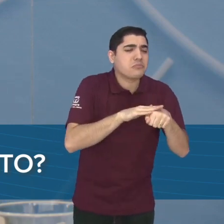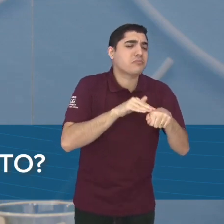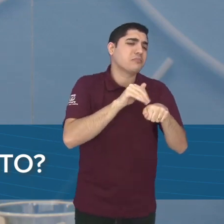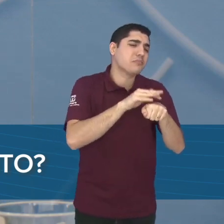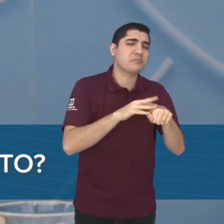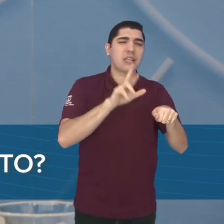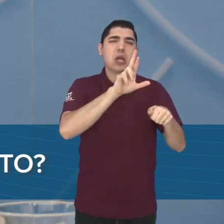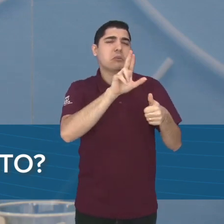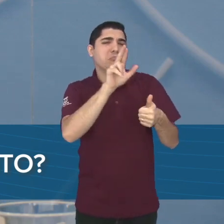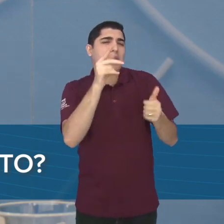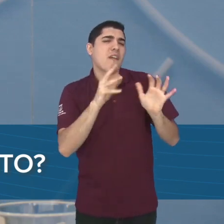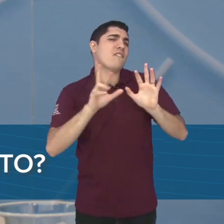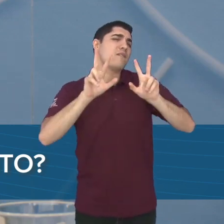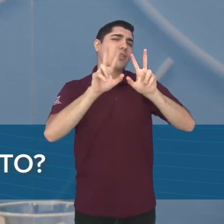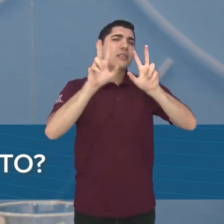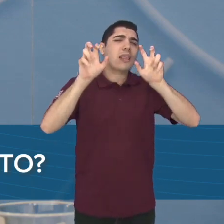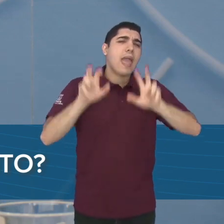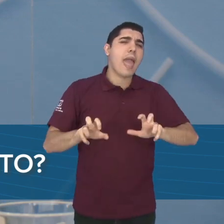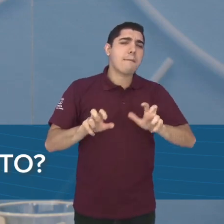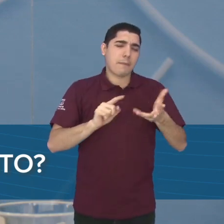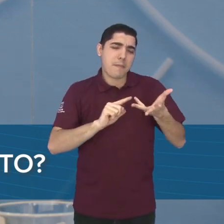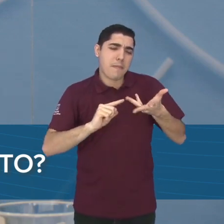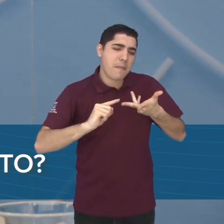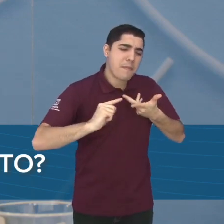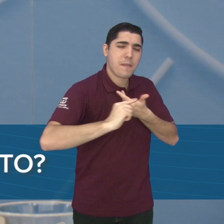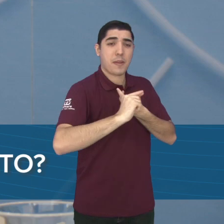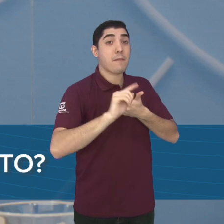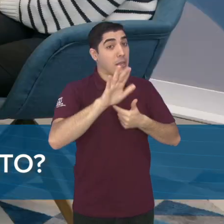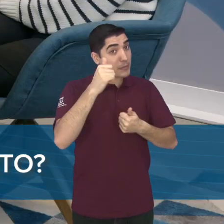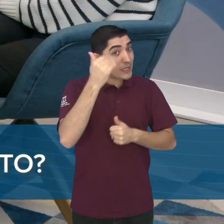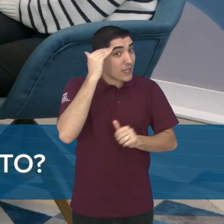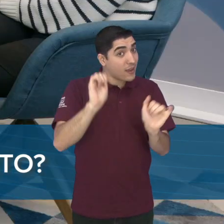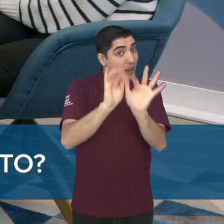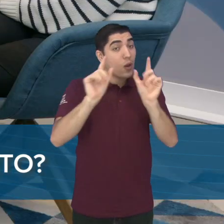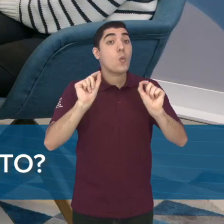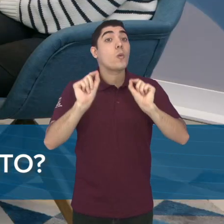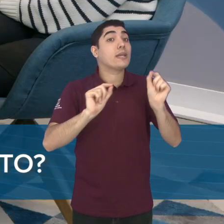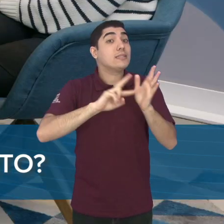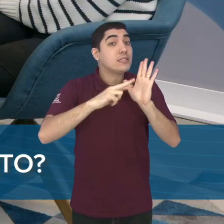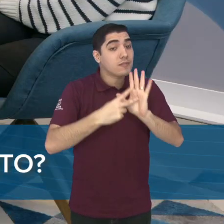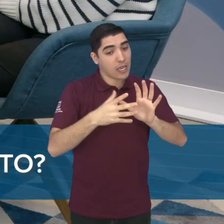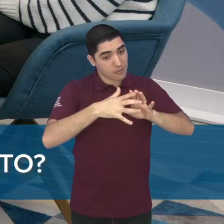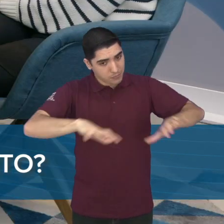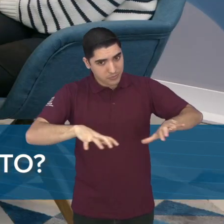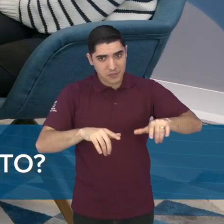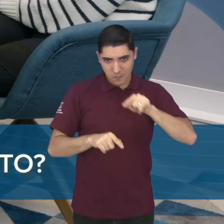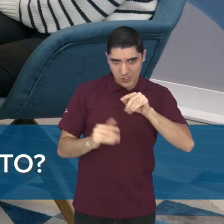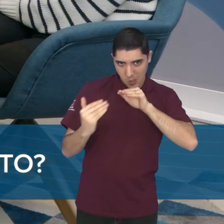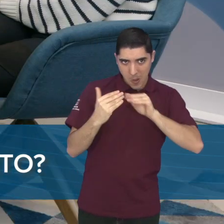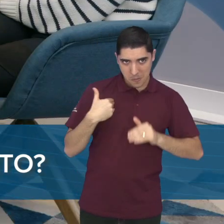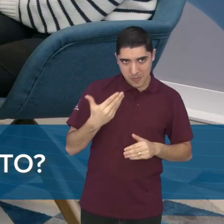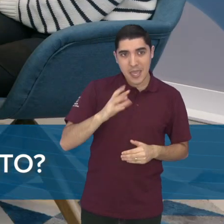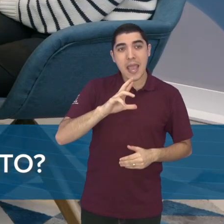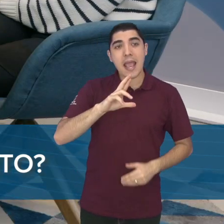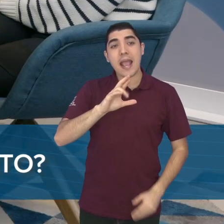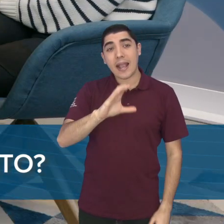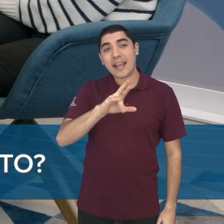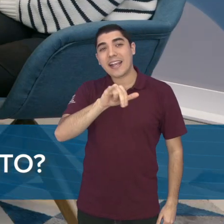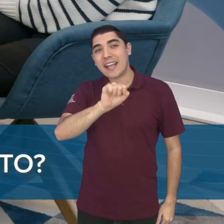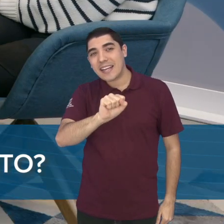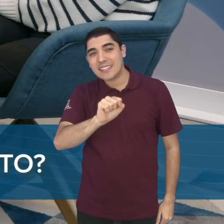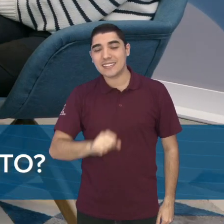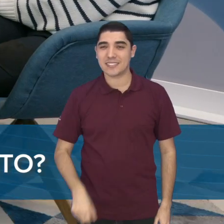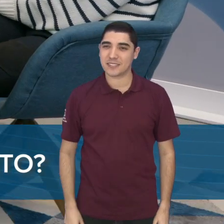é interessante saber o que é uma coisa e o que é outra, né? Não sei se a Cris concorda comigo, né, Cris? Eu acho que